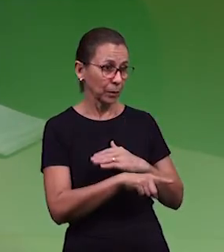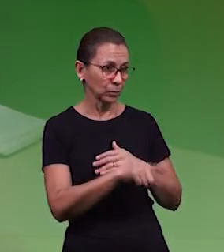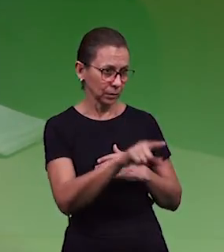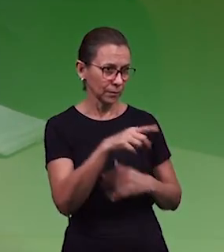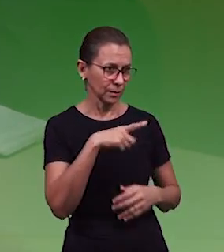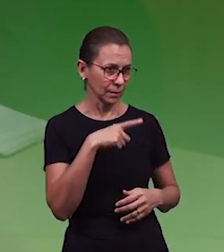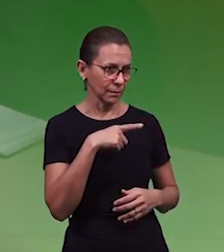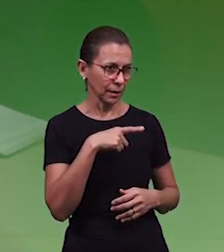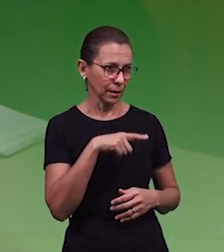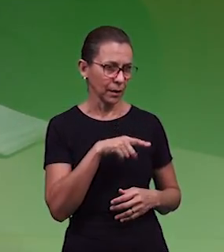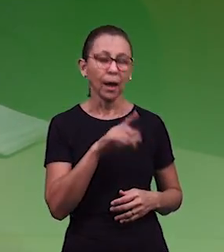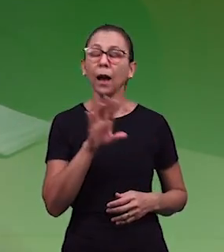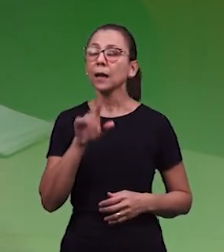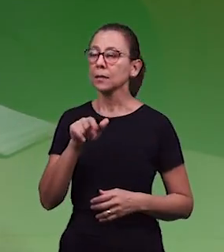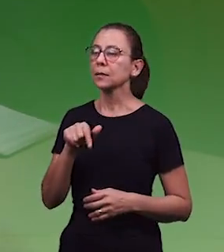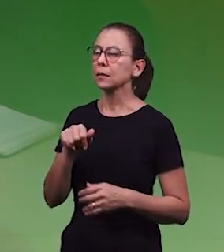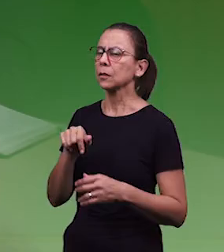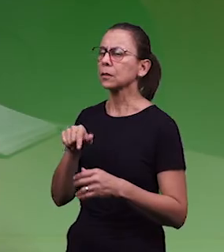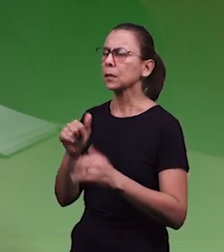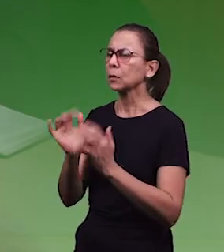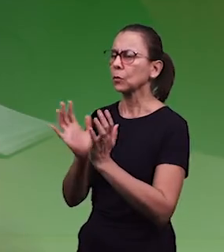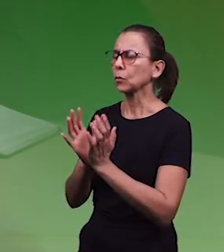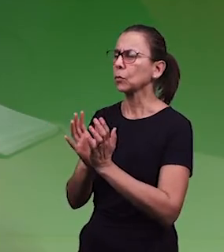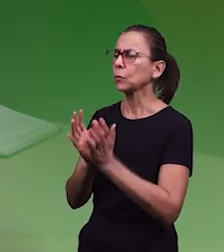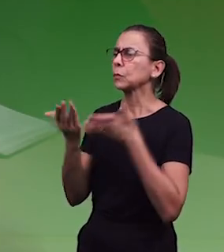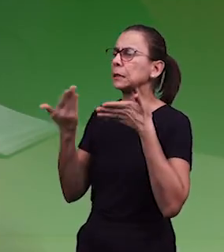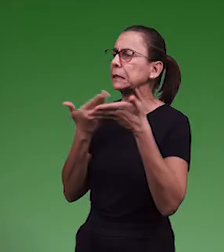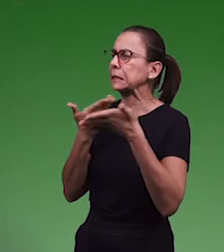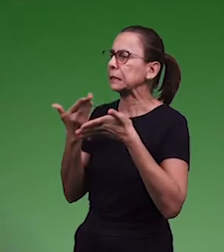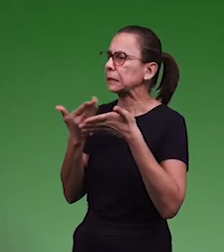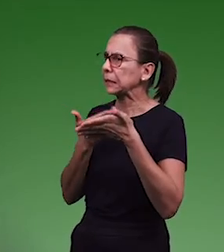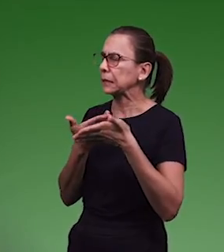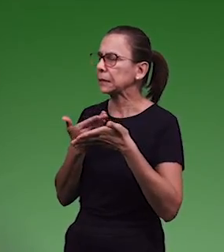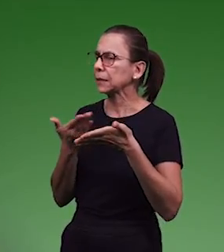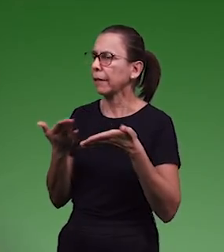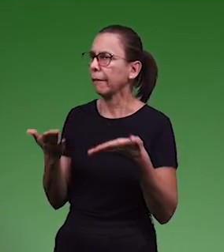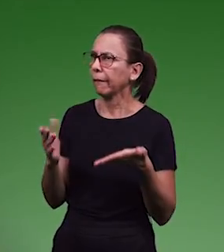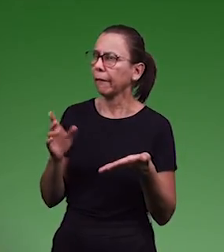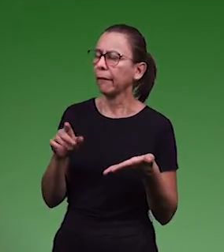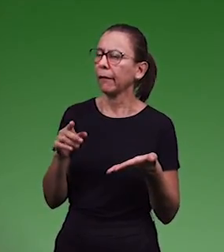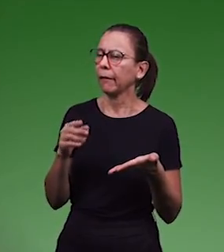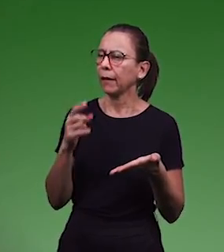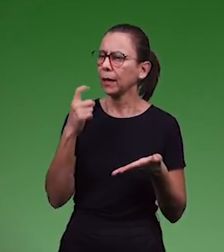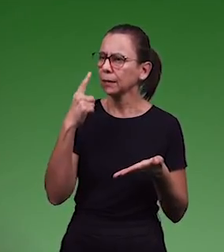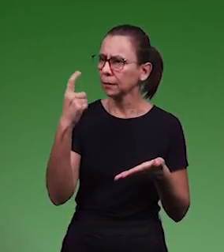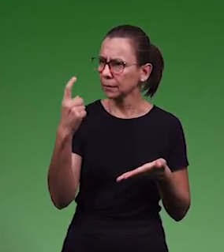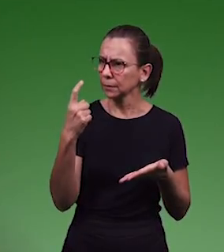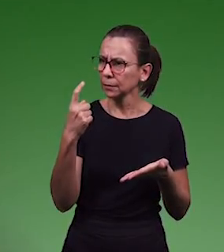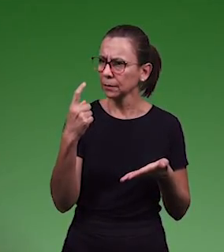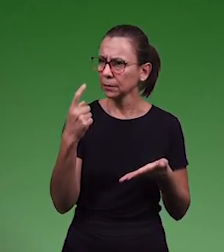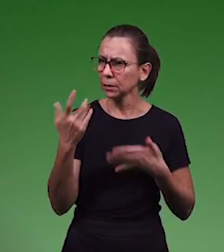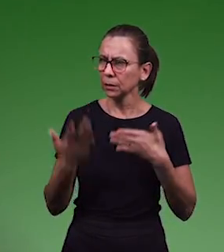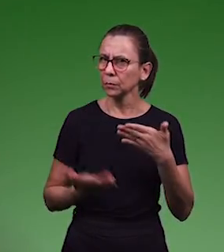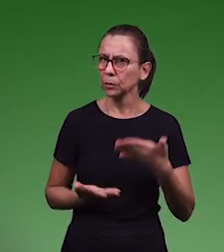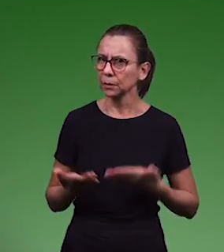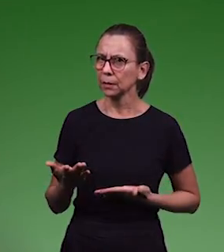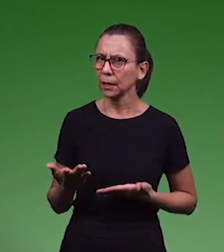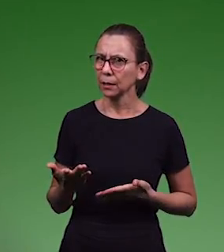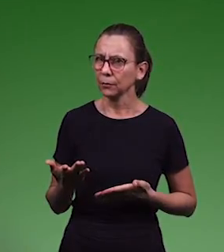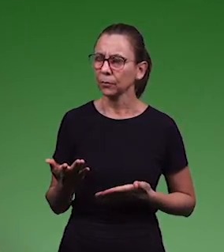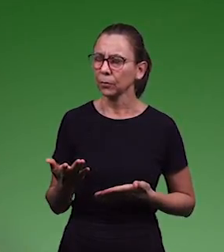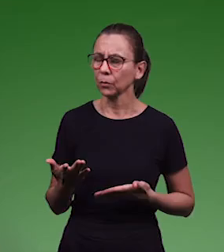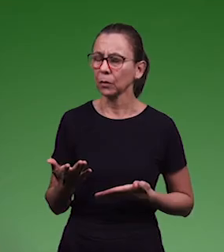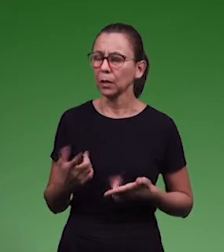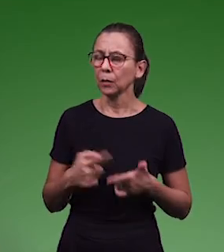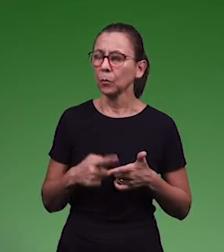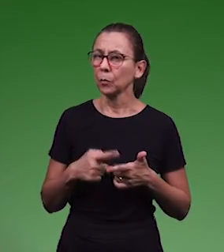Esse grupo de assistência se torna para o membro algo muito interessante porque ele,